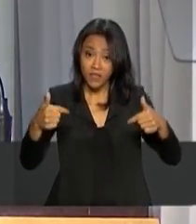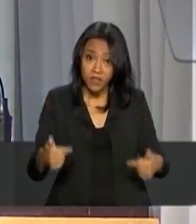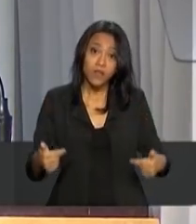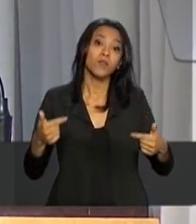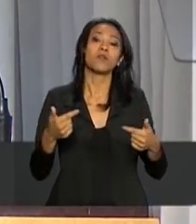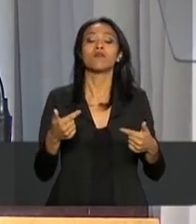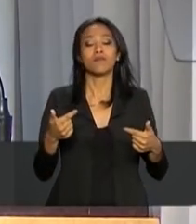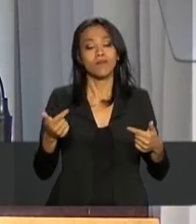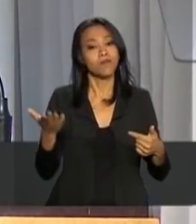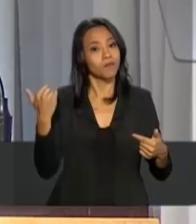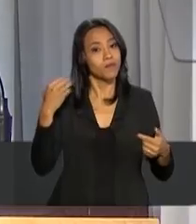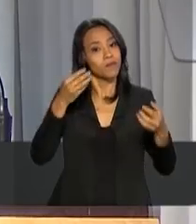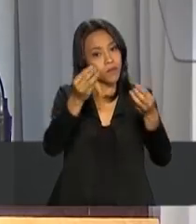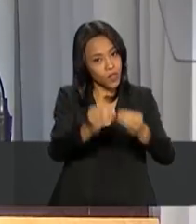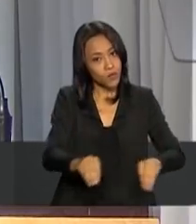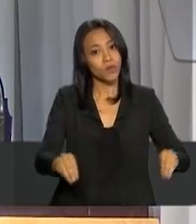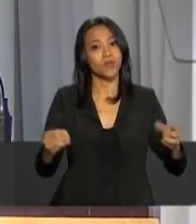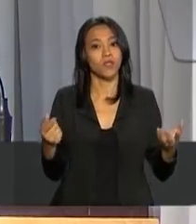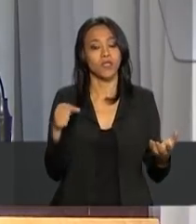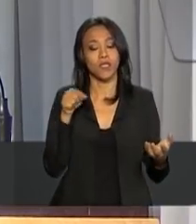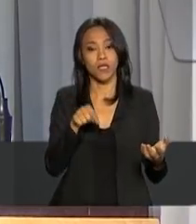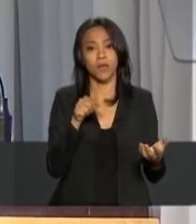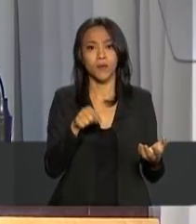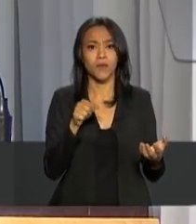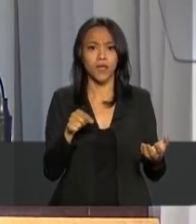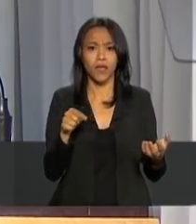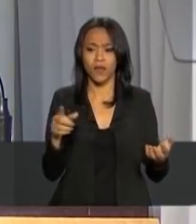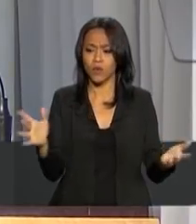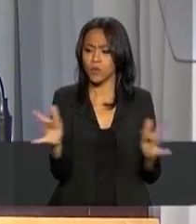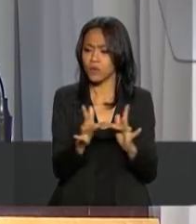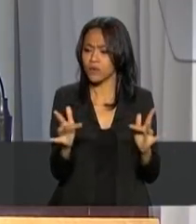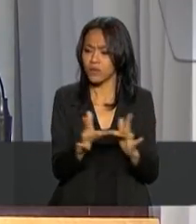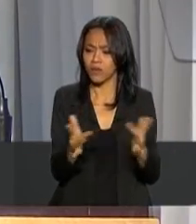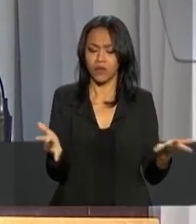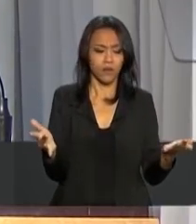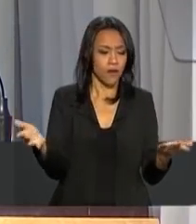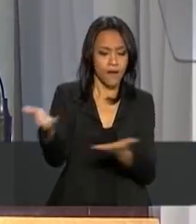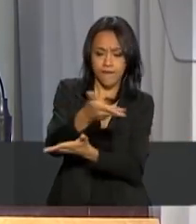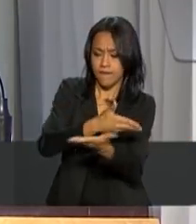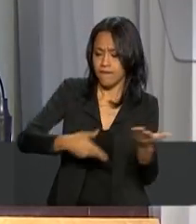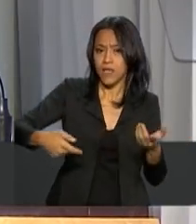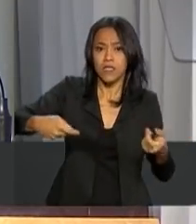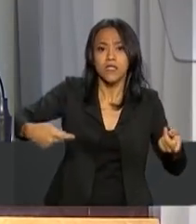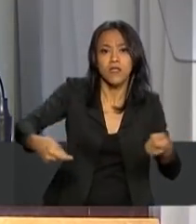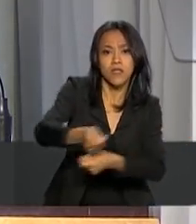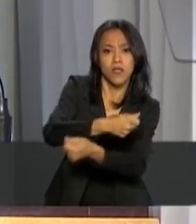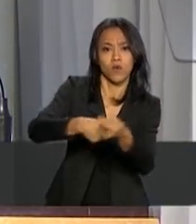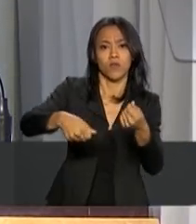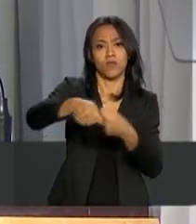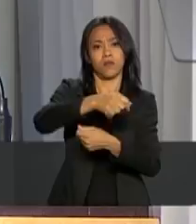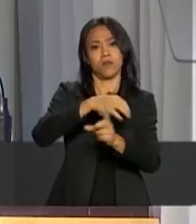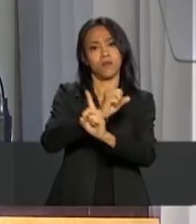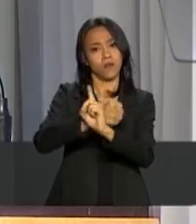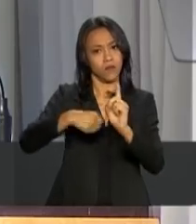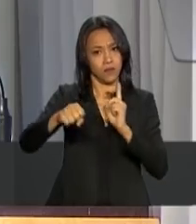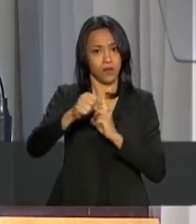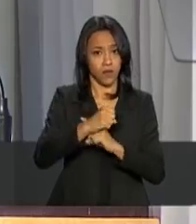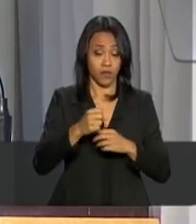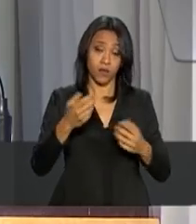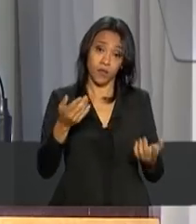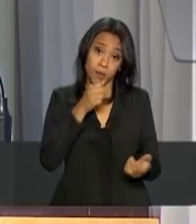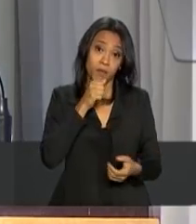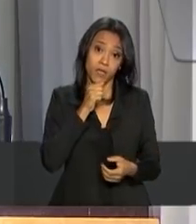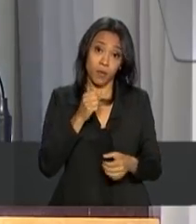ou era prejudicial, para a estabilidade das relações sociais. Por isso que a reforma trabalhista, de fora a parte a